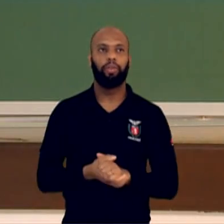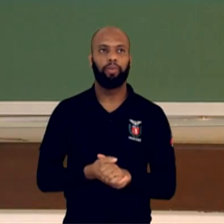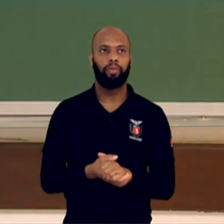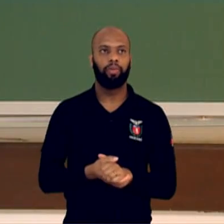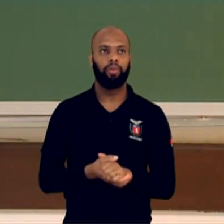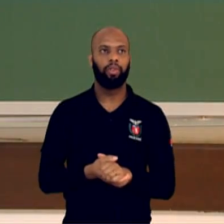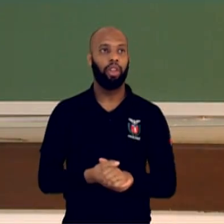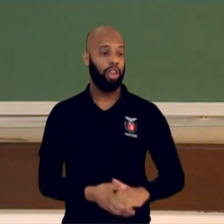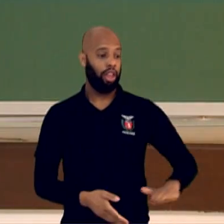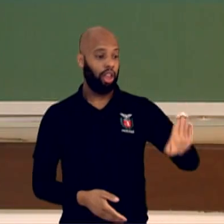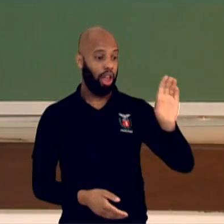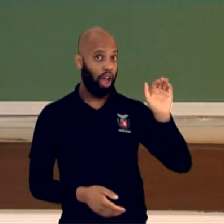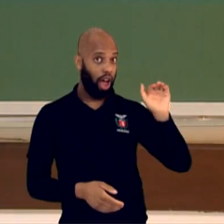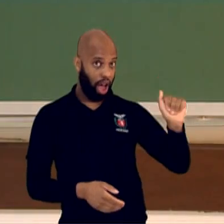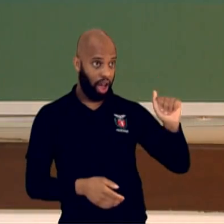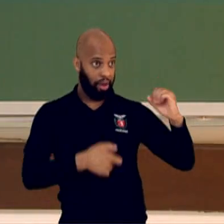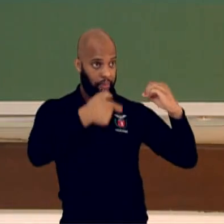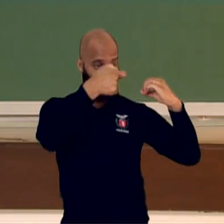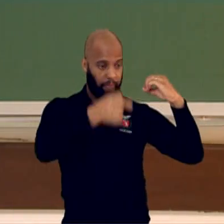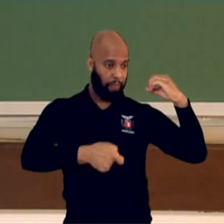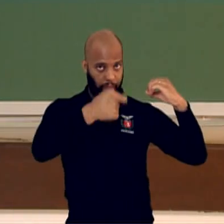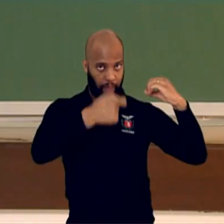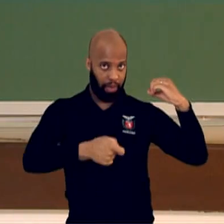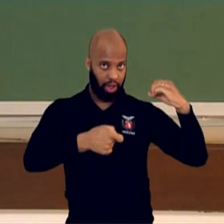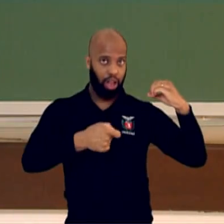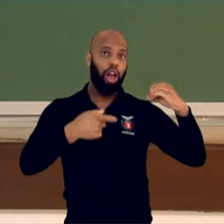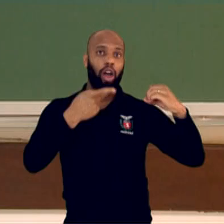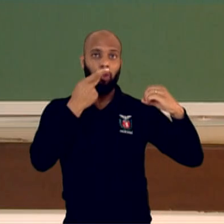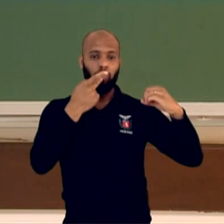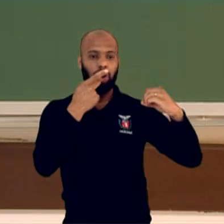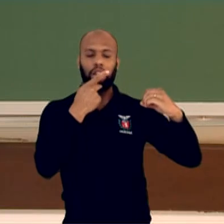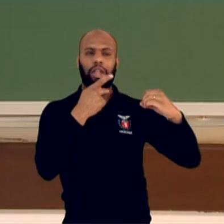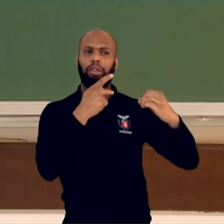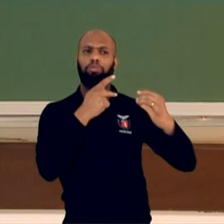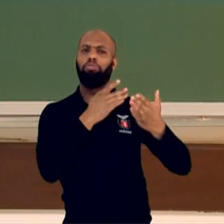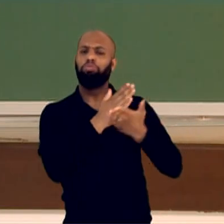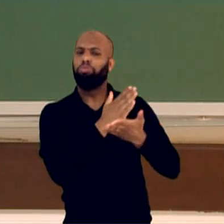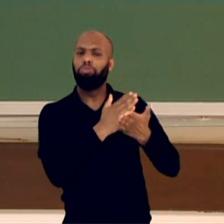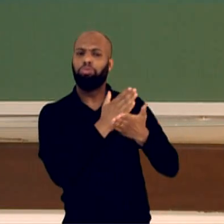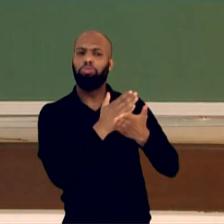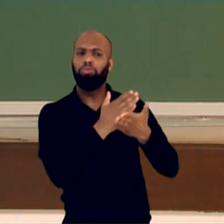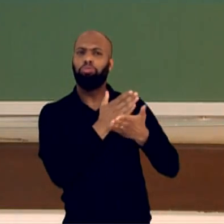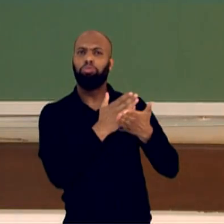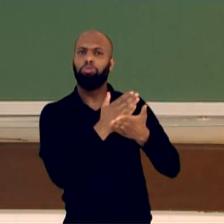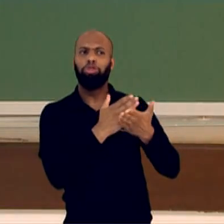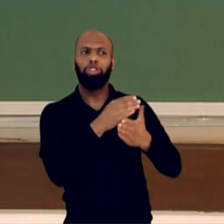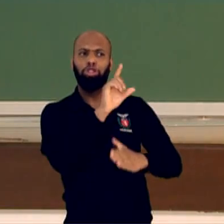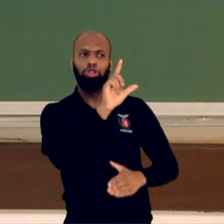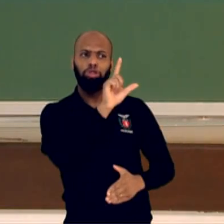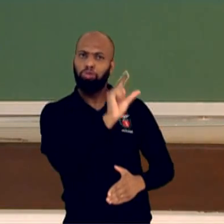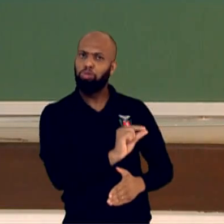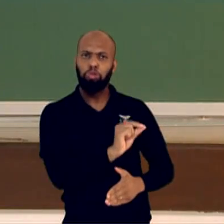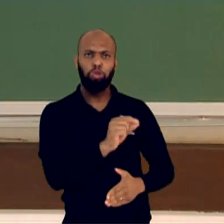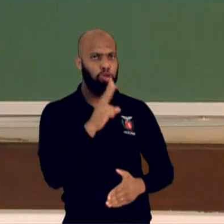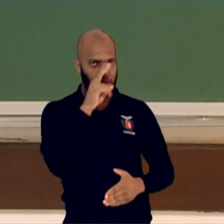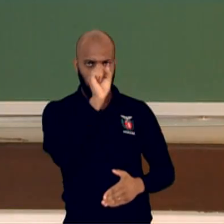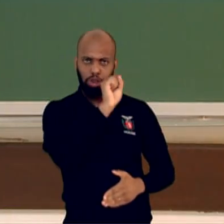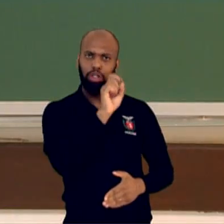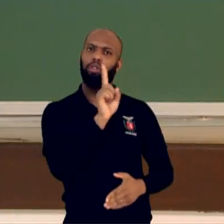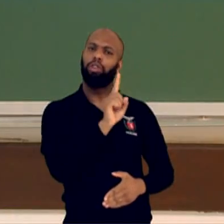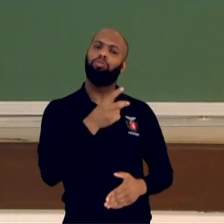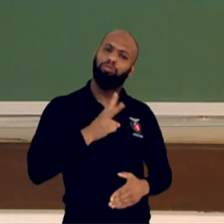A polia fixa, lembra que eu comentei com vocês que ela não diminui a intensidade da força? Então, se tem esse peso aqui,